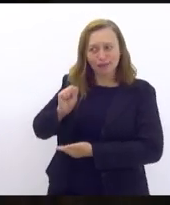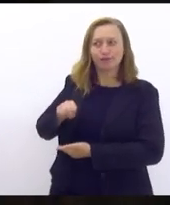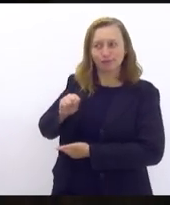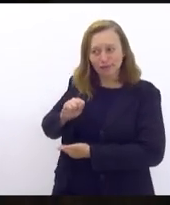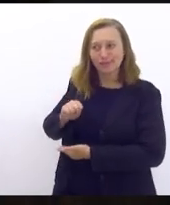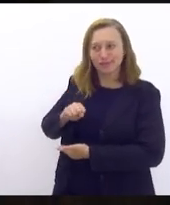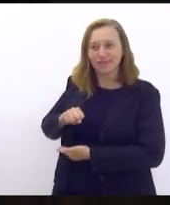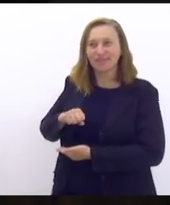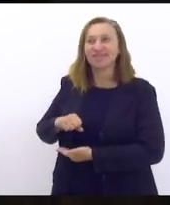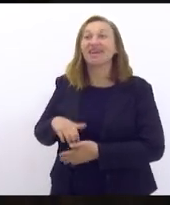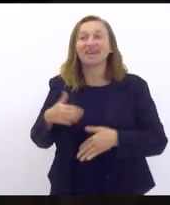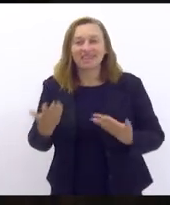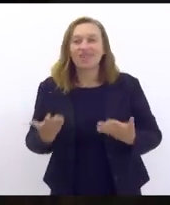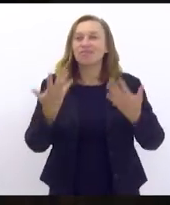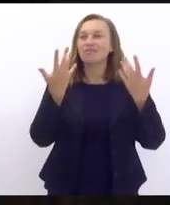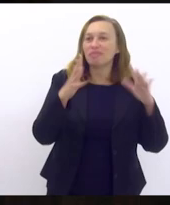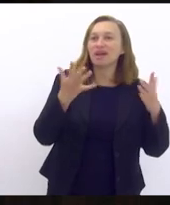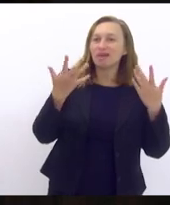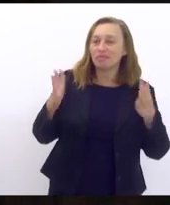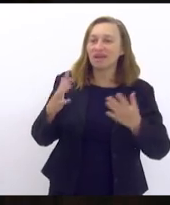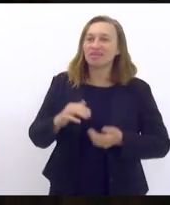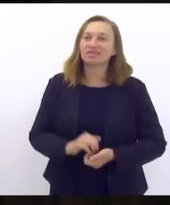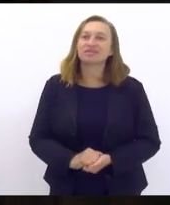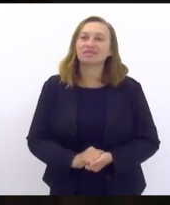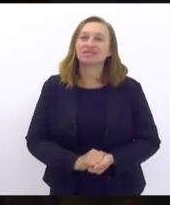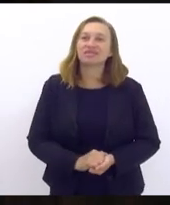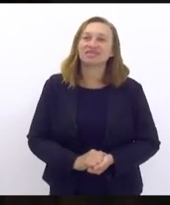mesmo. Então, parabéns aí.